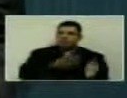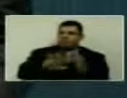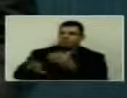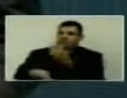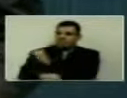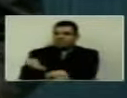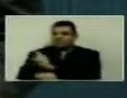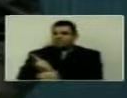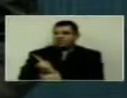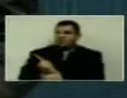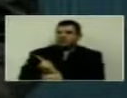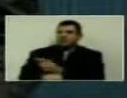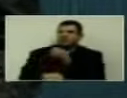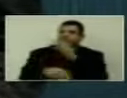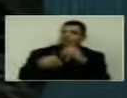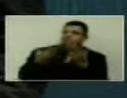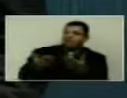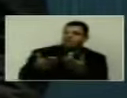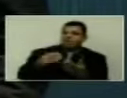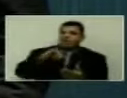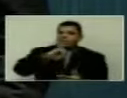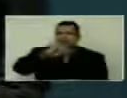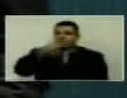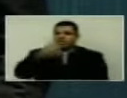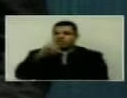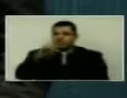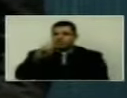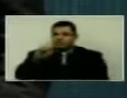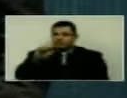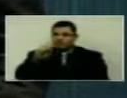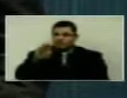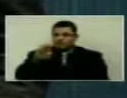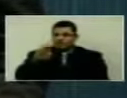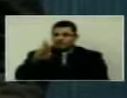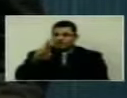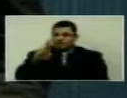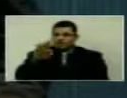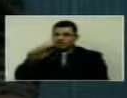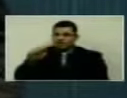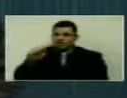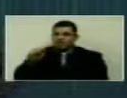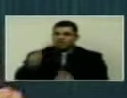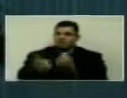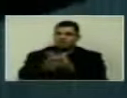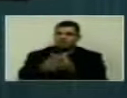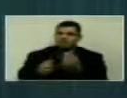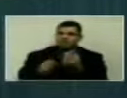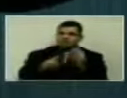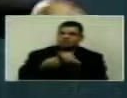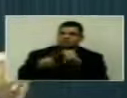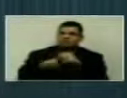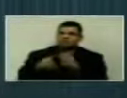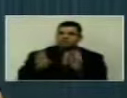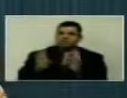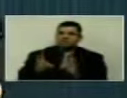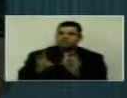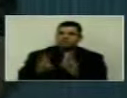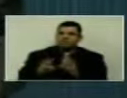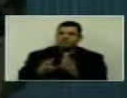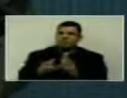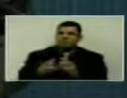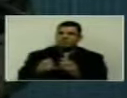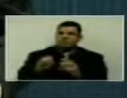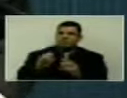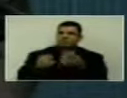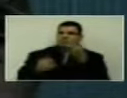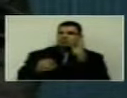para a Seduc. E aí o Zé Lopes quer comprar a preço de banana e vender para a Seduc a preço de